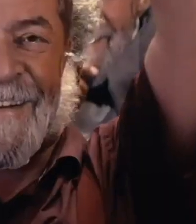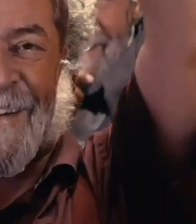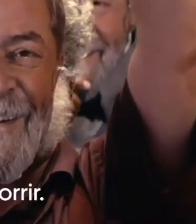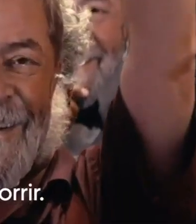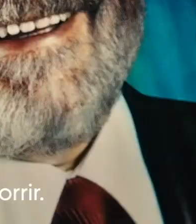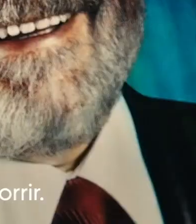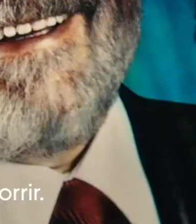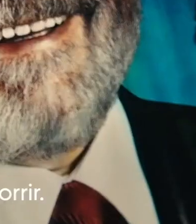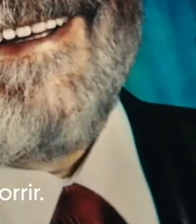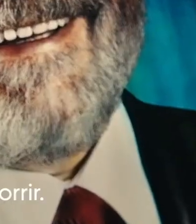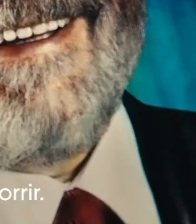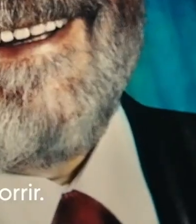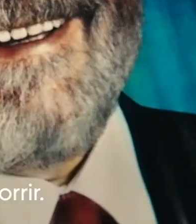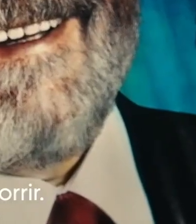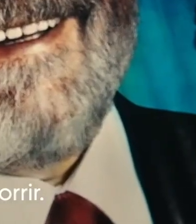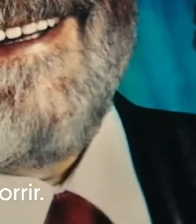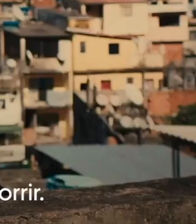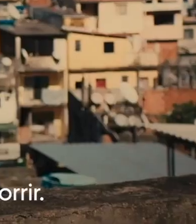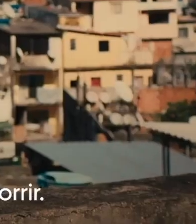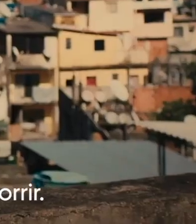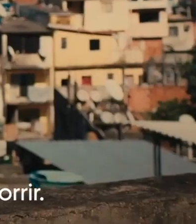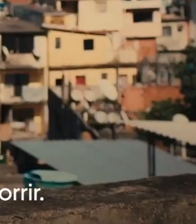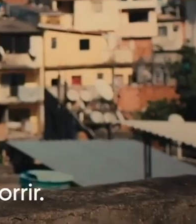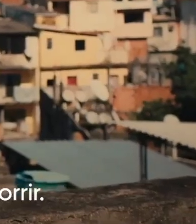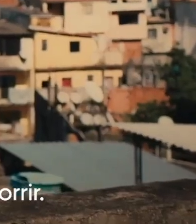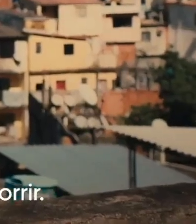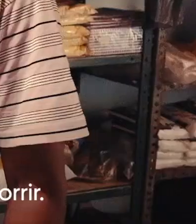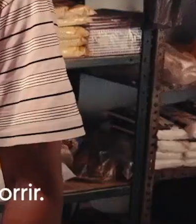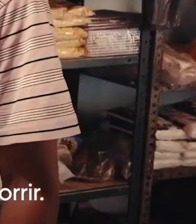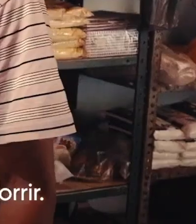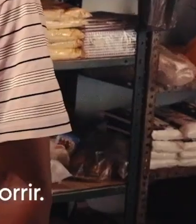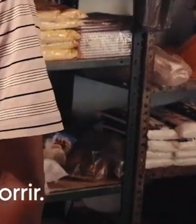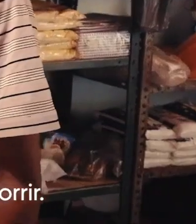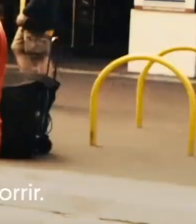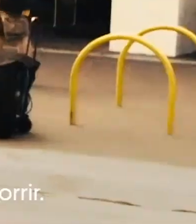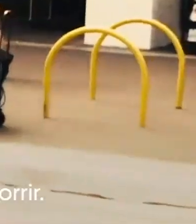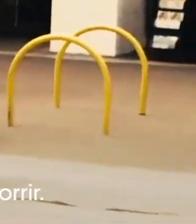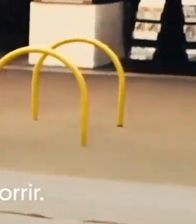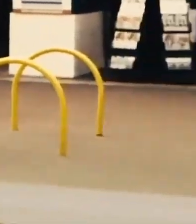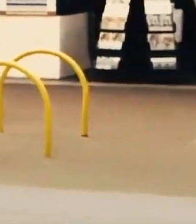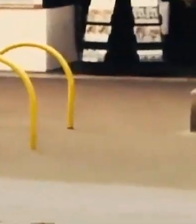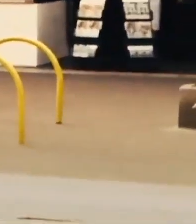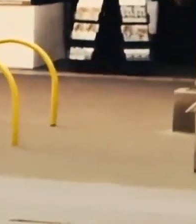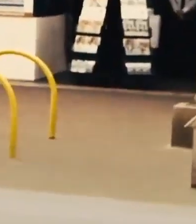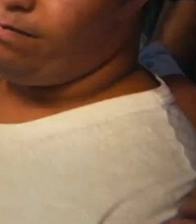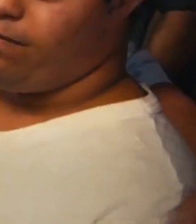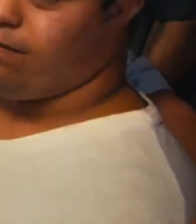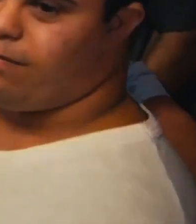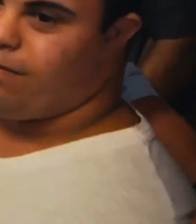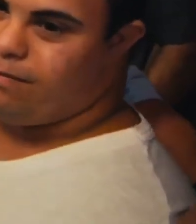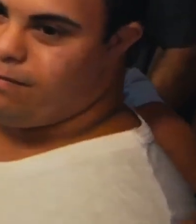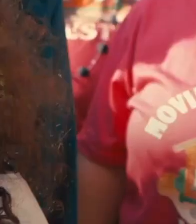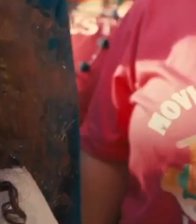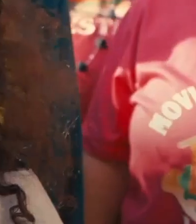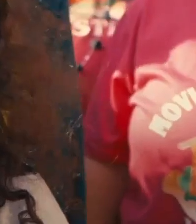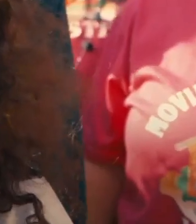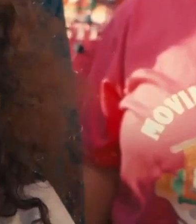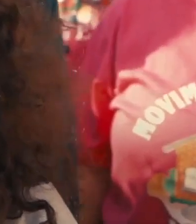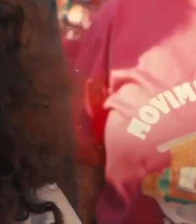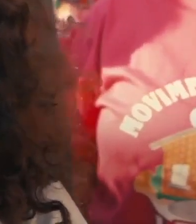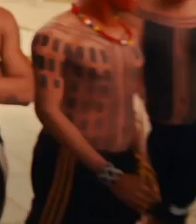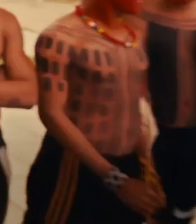realizar. Porque com esperança no peito é possível voltar a sorrir. E trazer de volta o